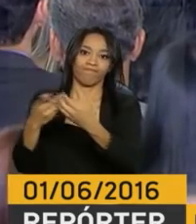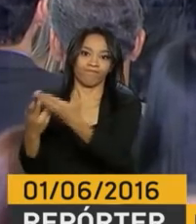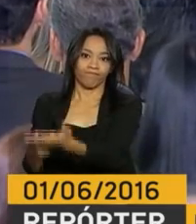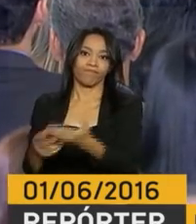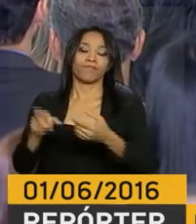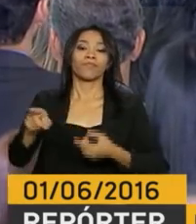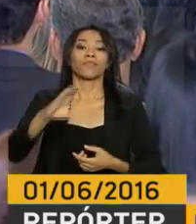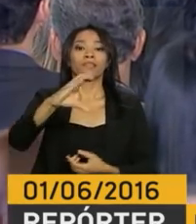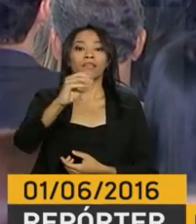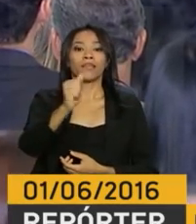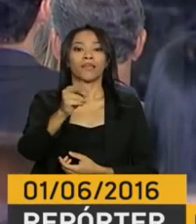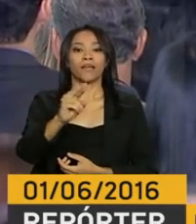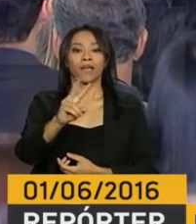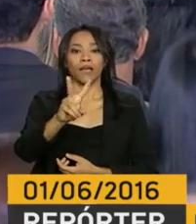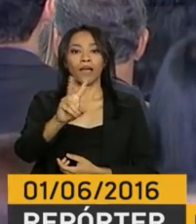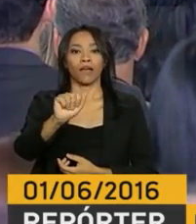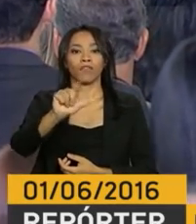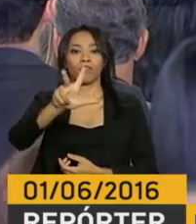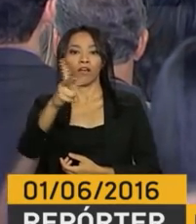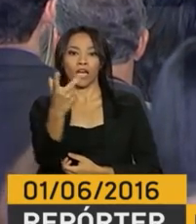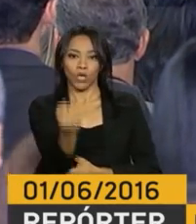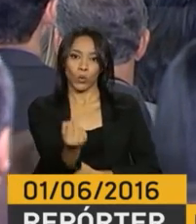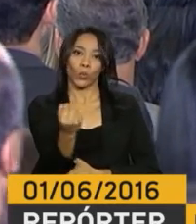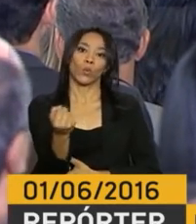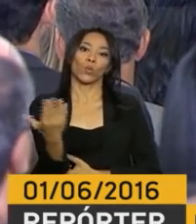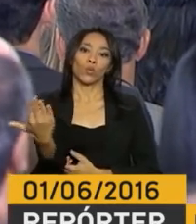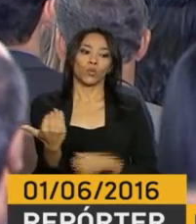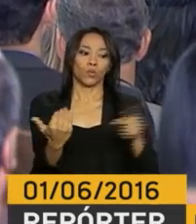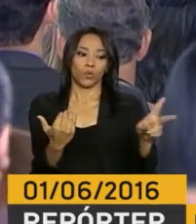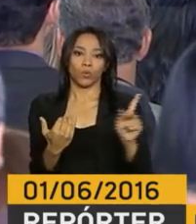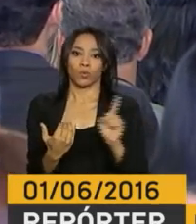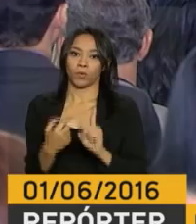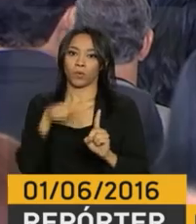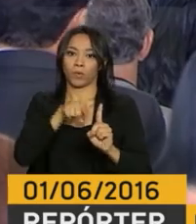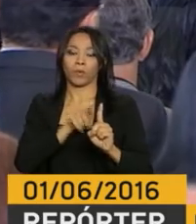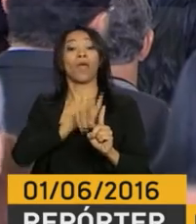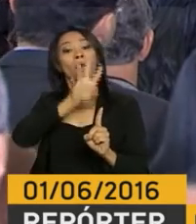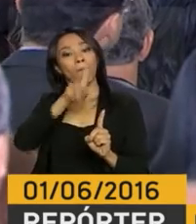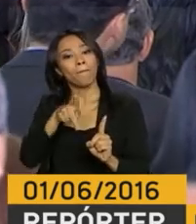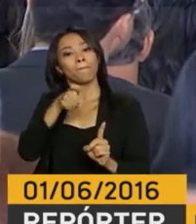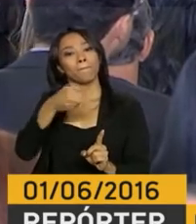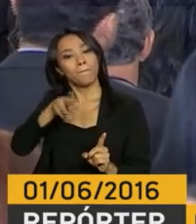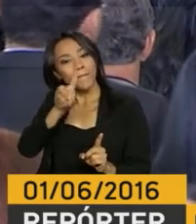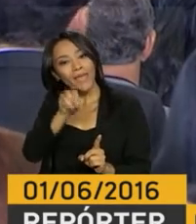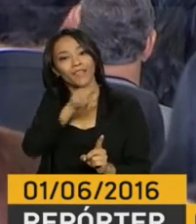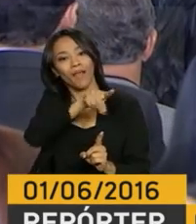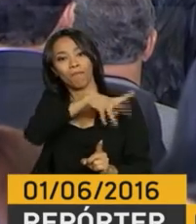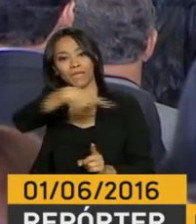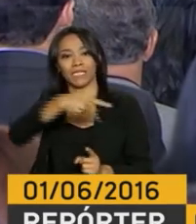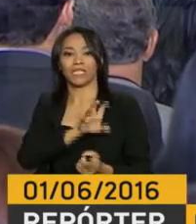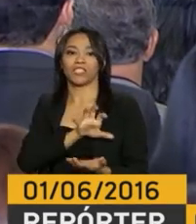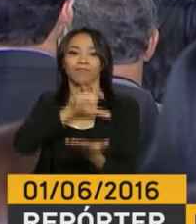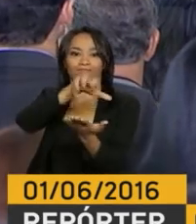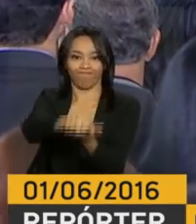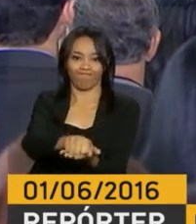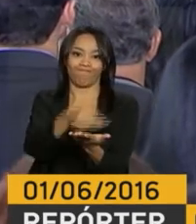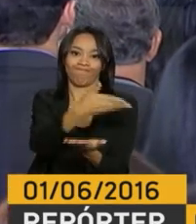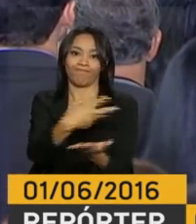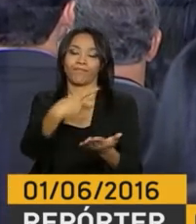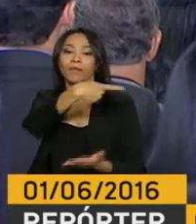Carvalho a dar Posse ao Senor Pedro P parente no cargo de presidente da Petrobras convidamos o